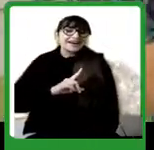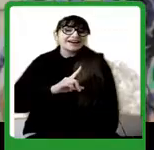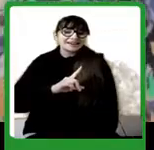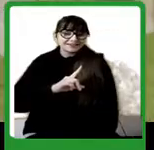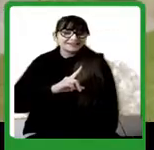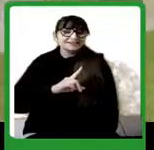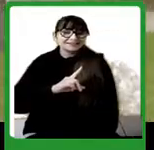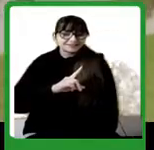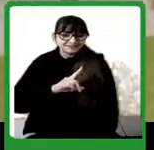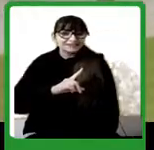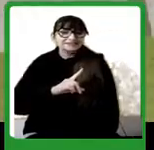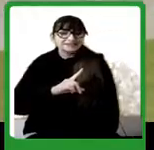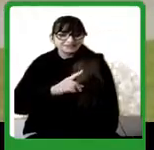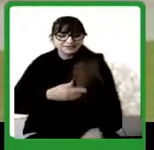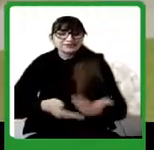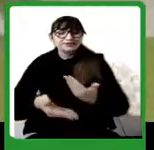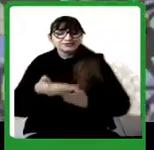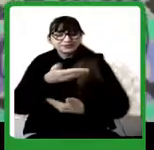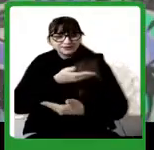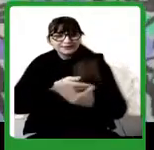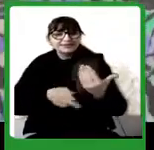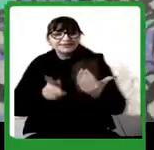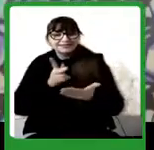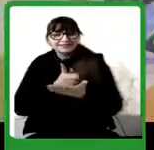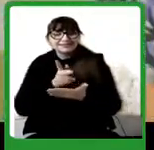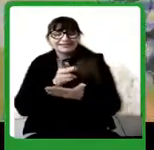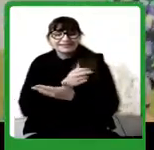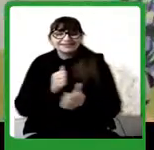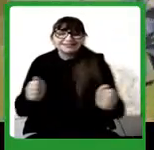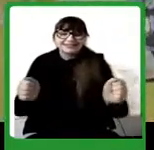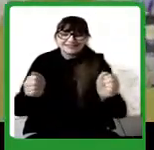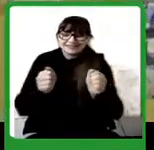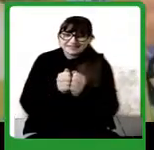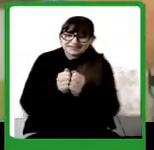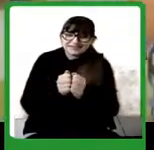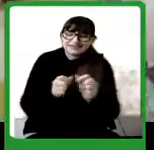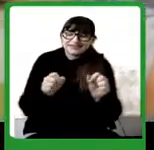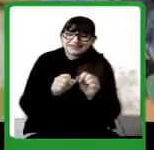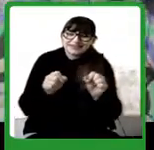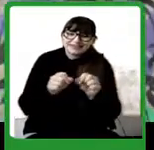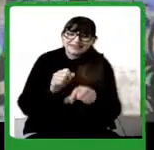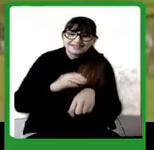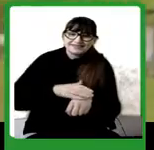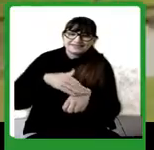Gerais, operando sempre juntos, faremos muito.